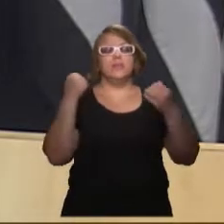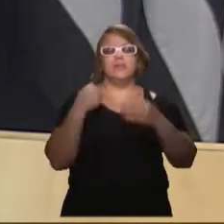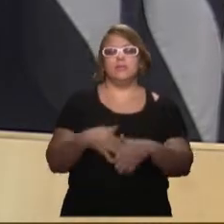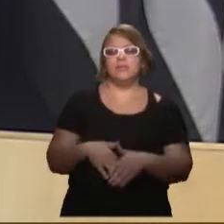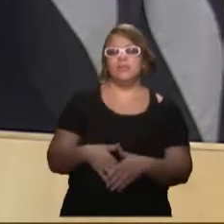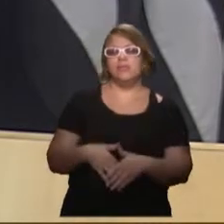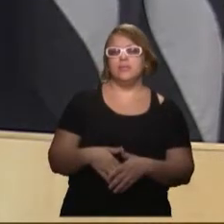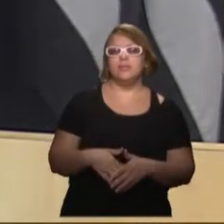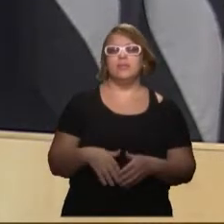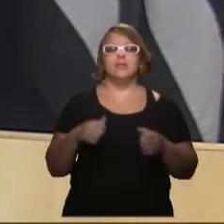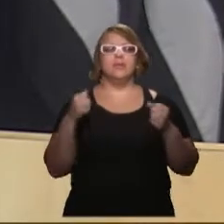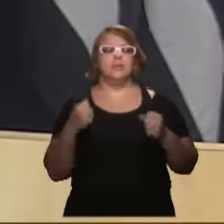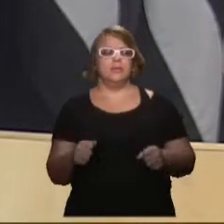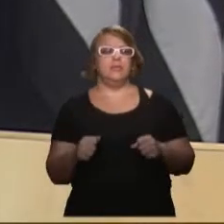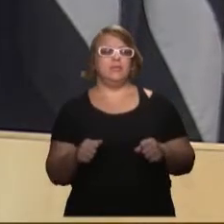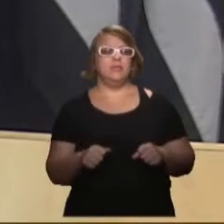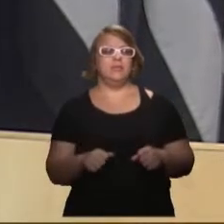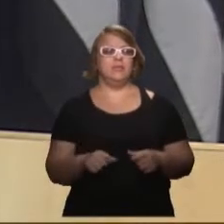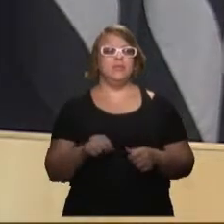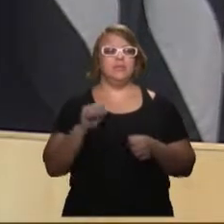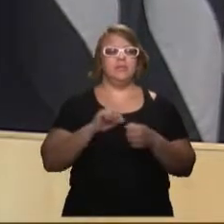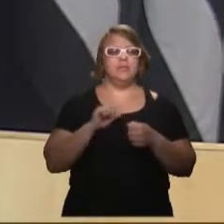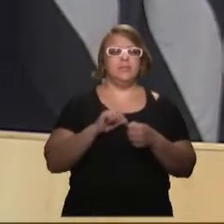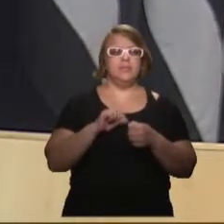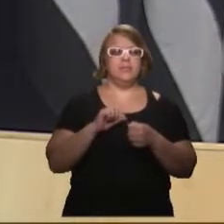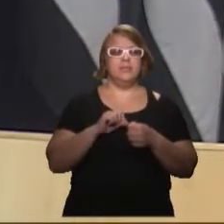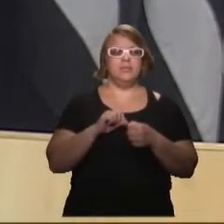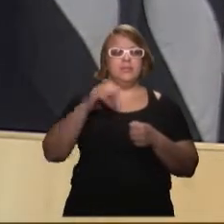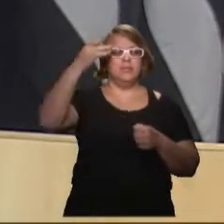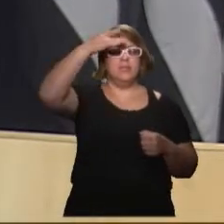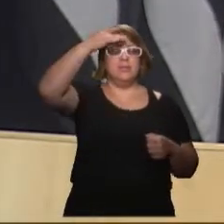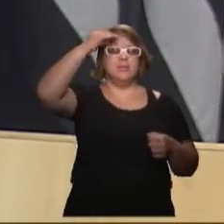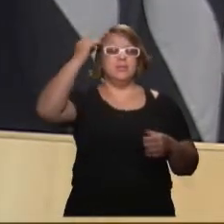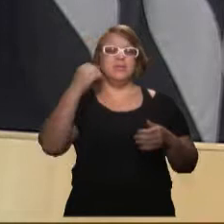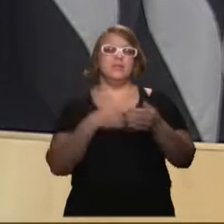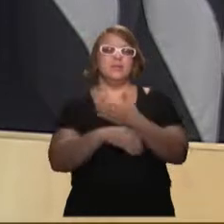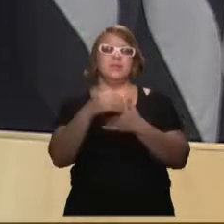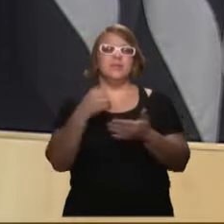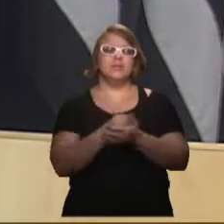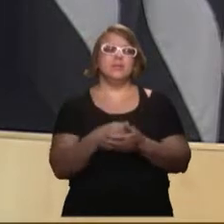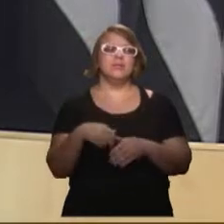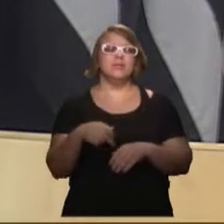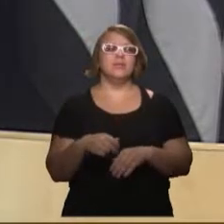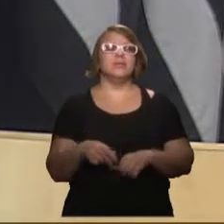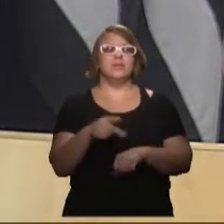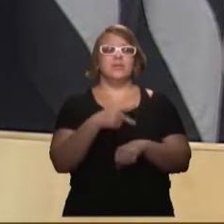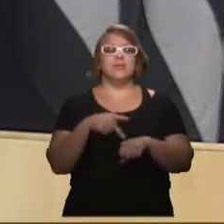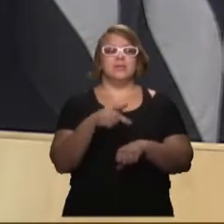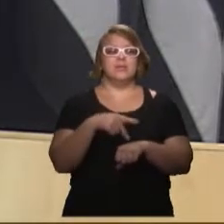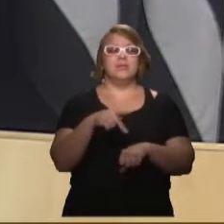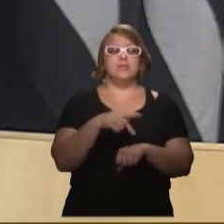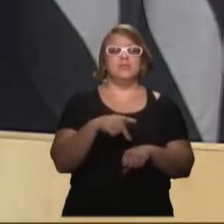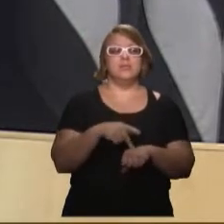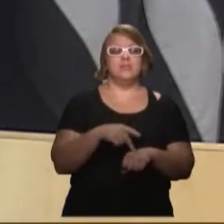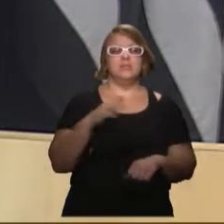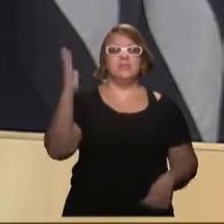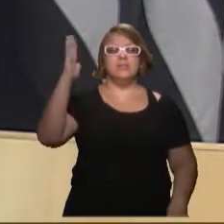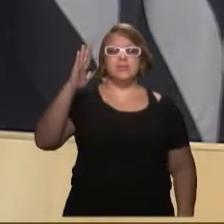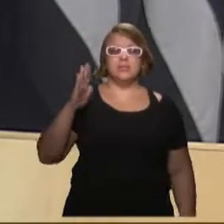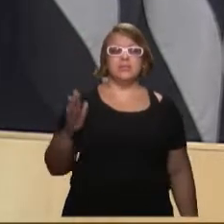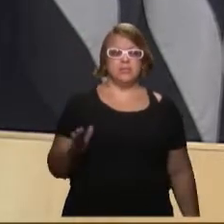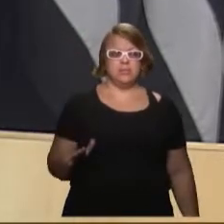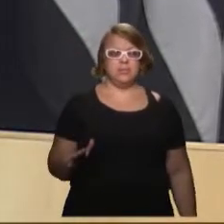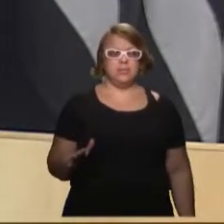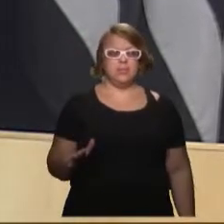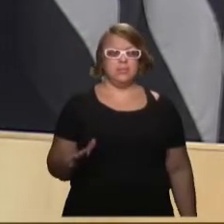E aí, a minha preocupação é, bom, toda a logística que a gente vai ter que ter aqui,